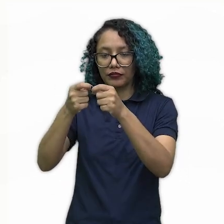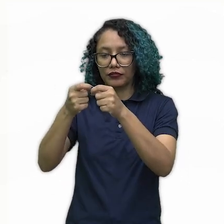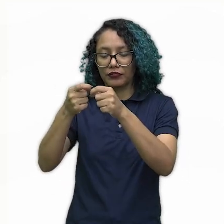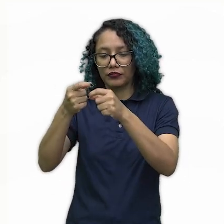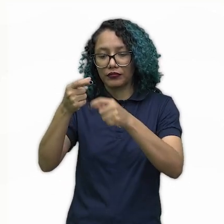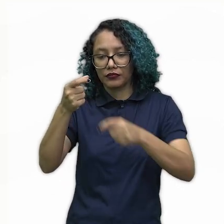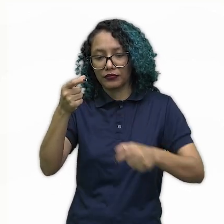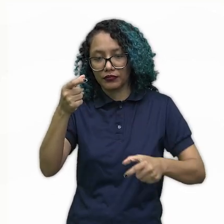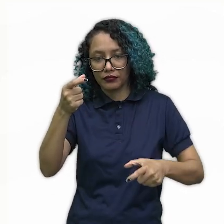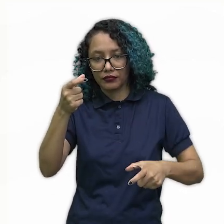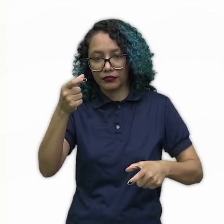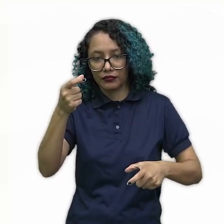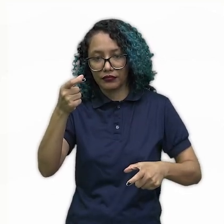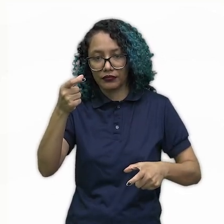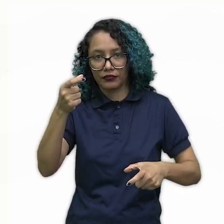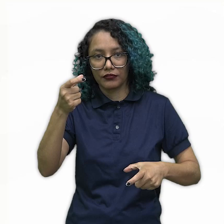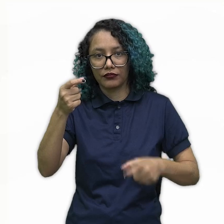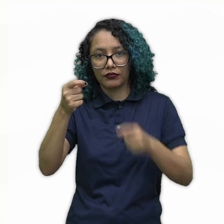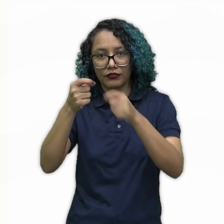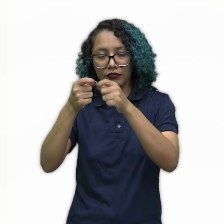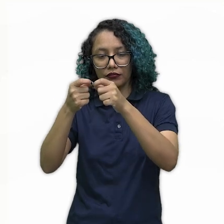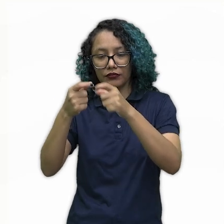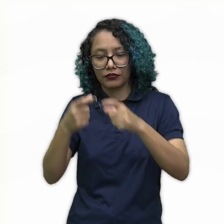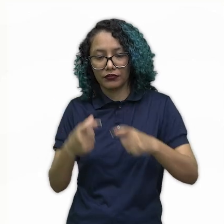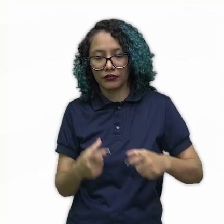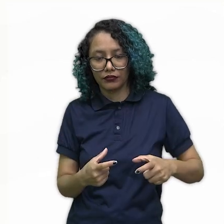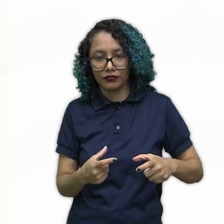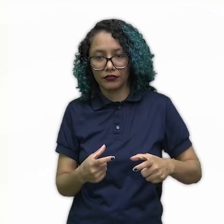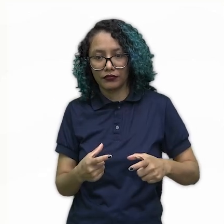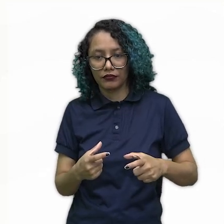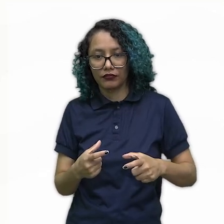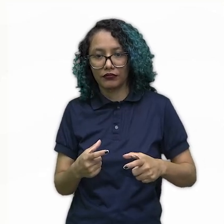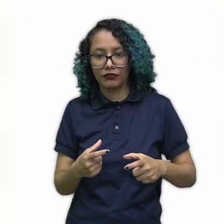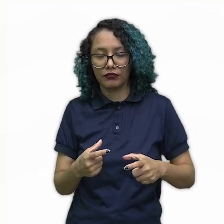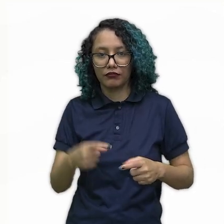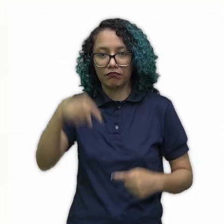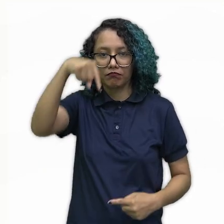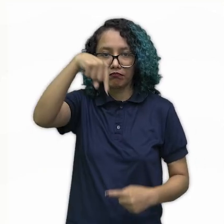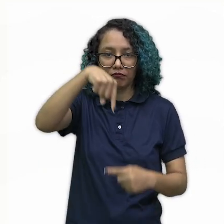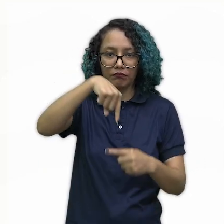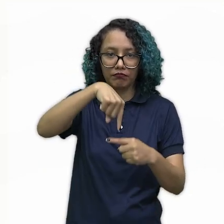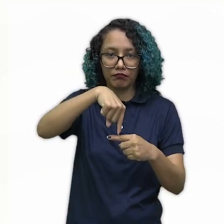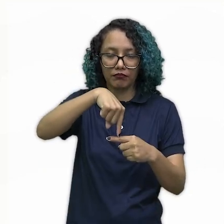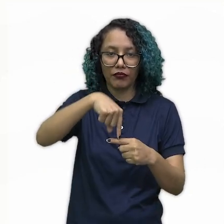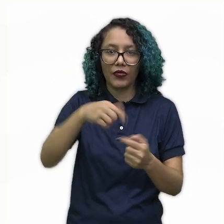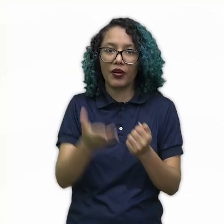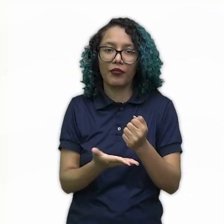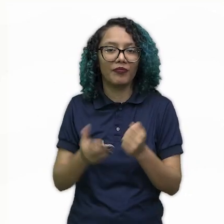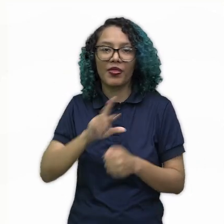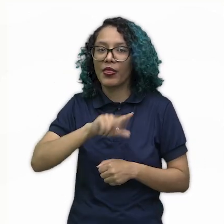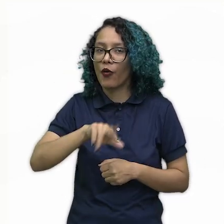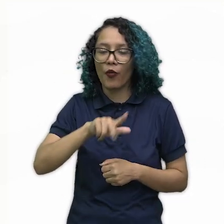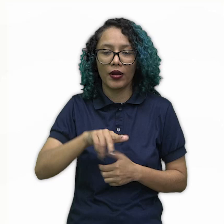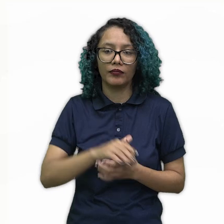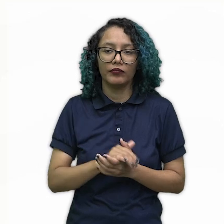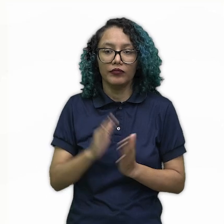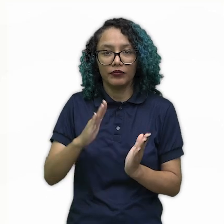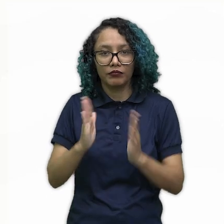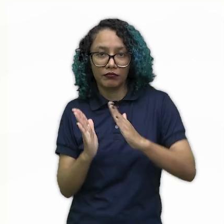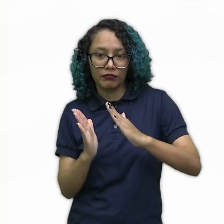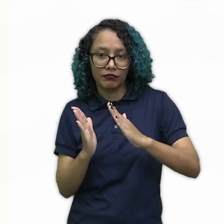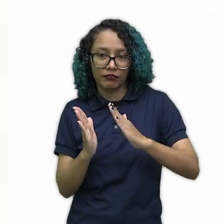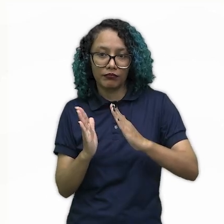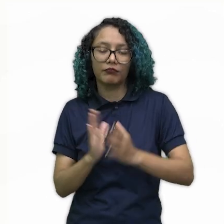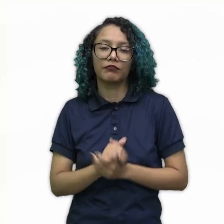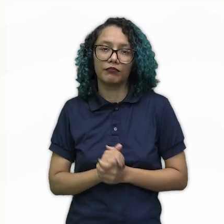ok? Ou seja, não é perpendicular à sua base, tá? O vértice